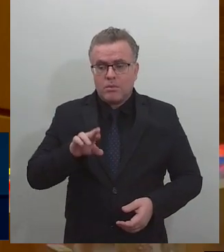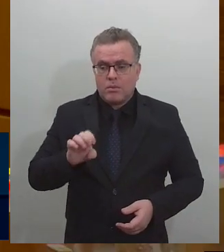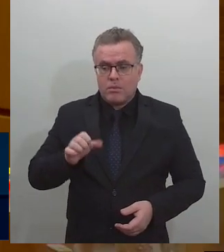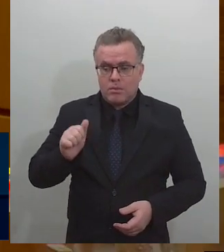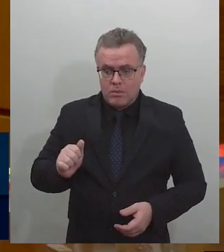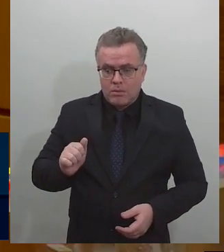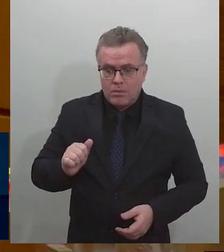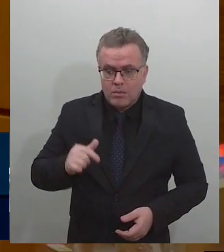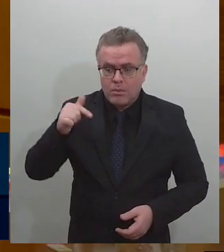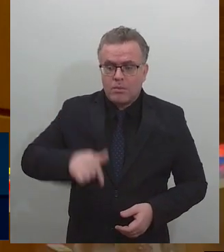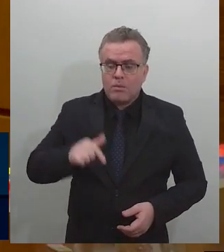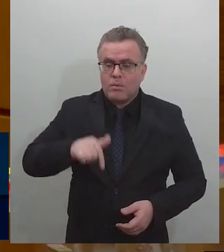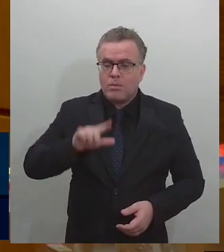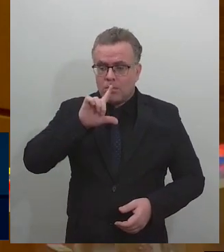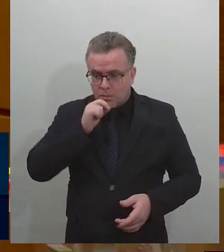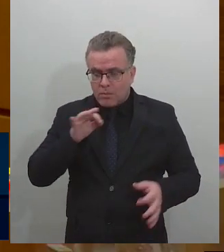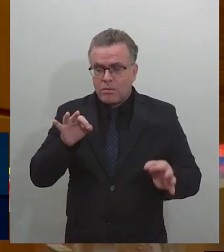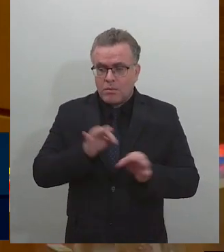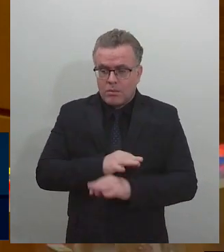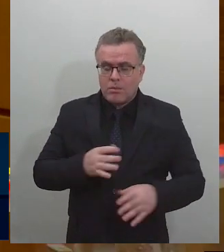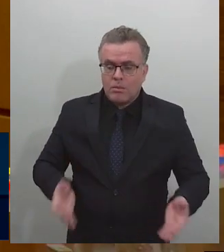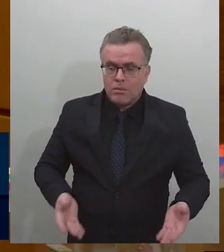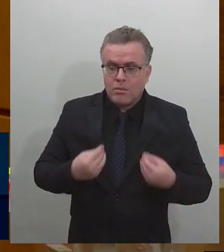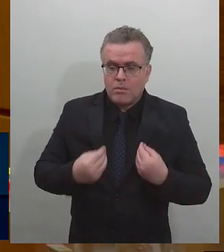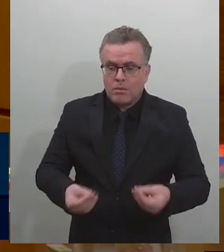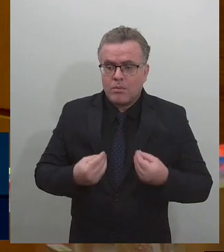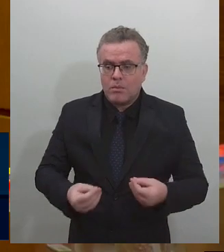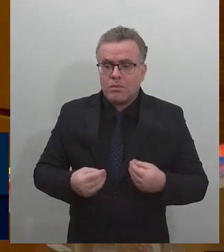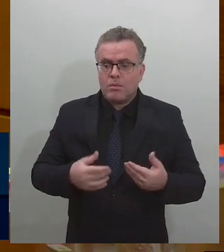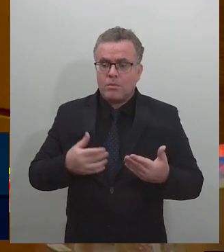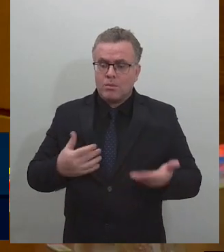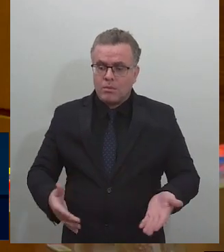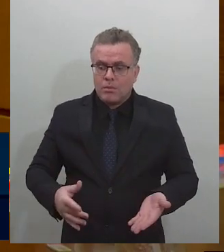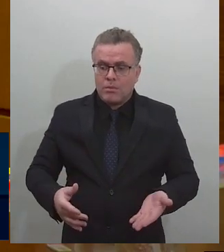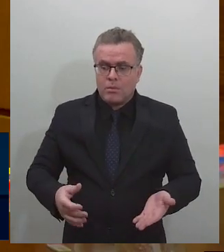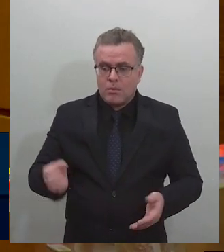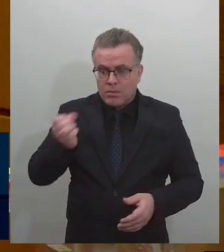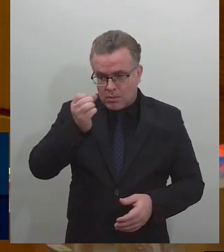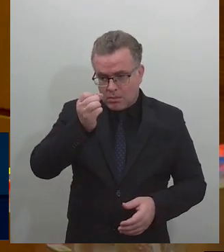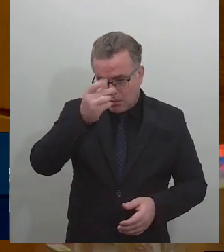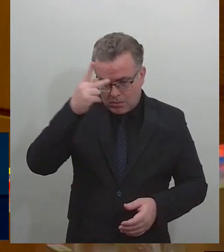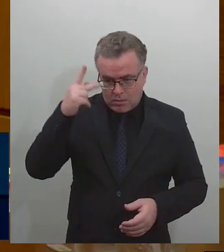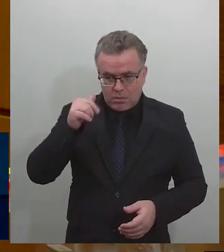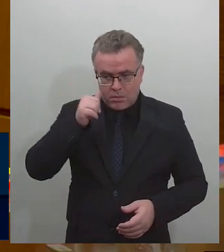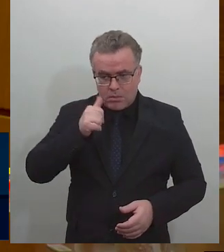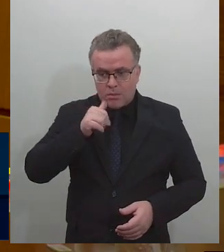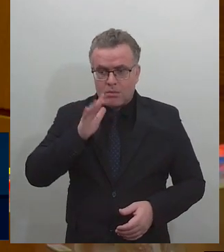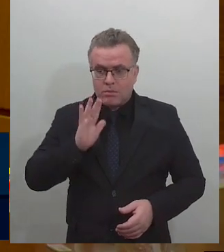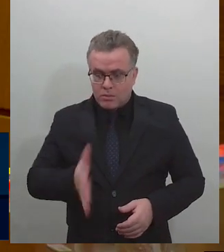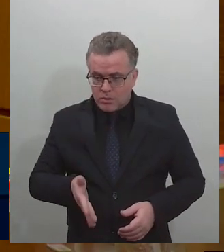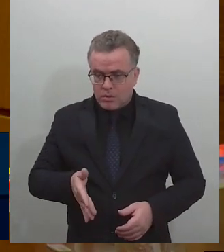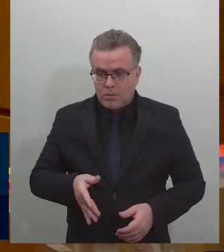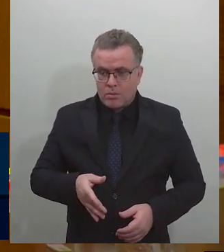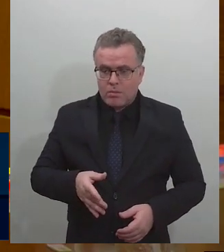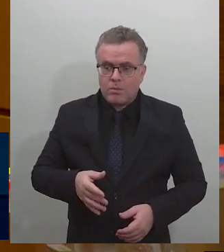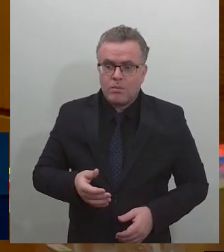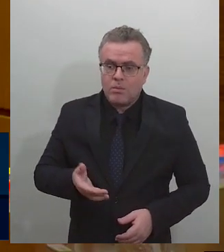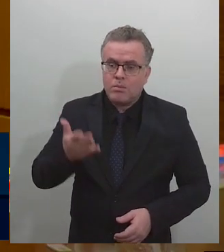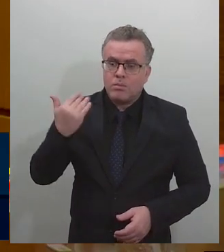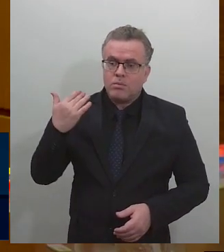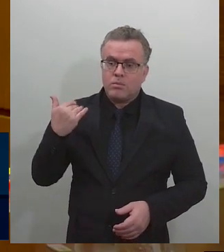nunca teve uma prefeita mulher. Já tivemos muitas vice-prefeitas, né,